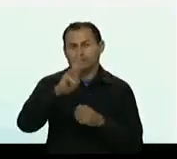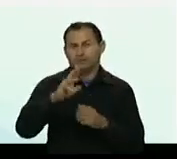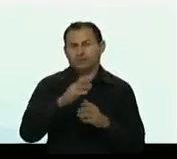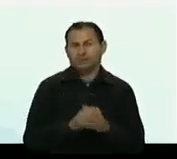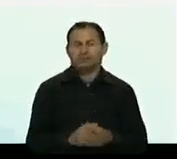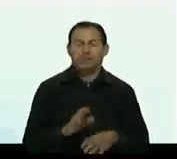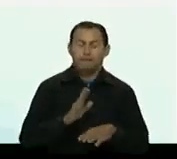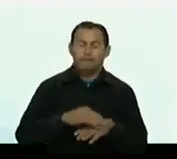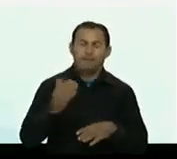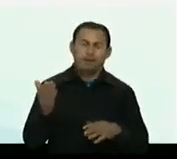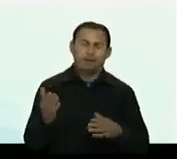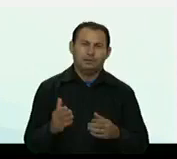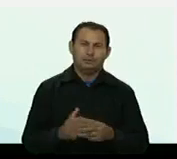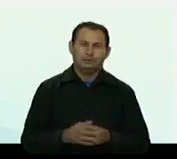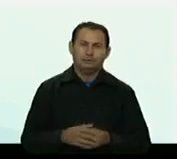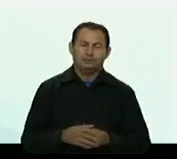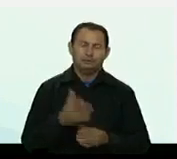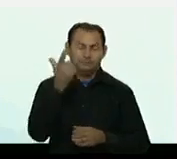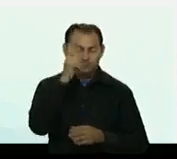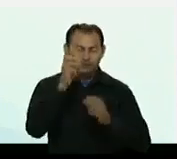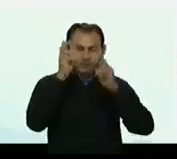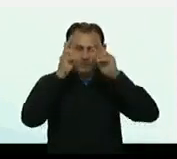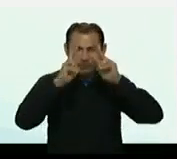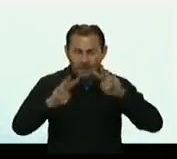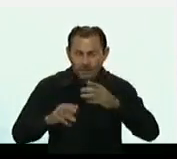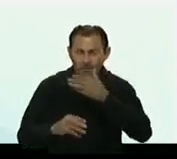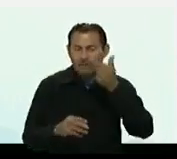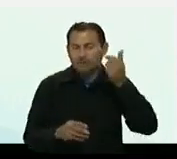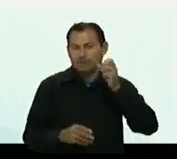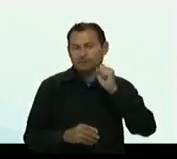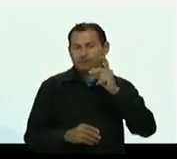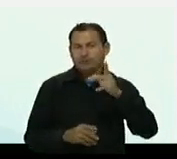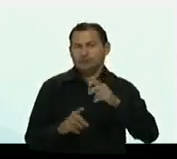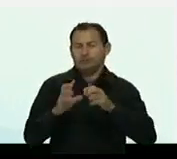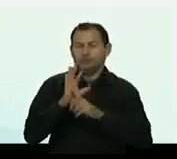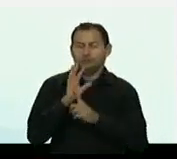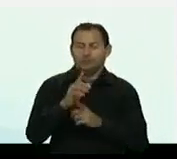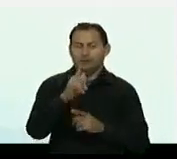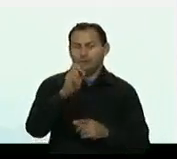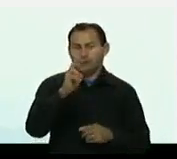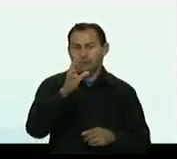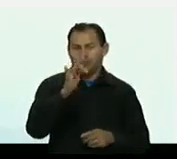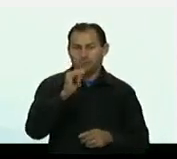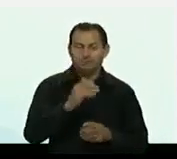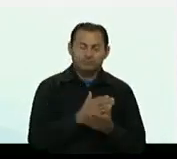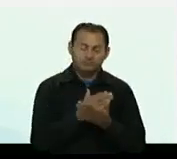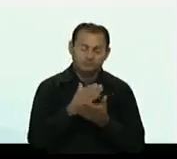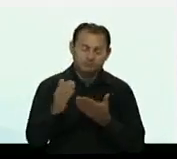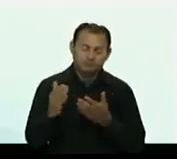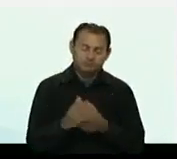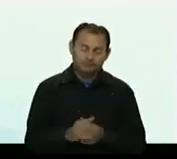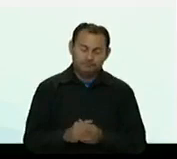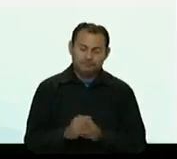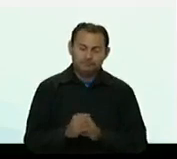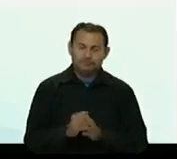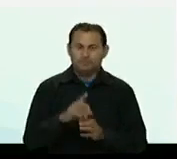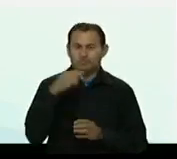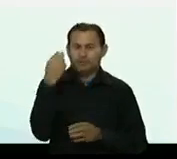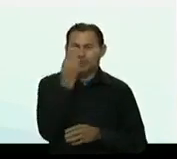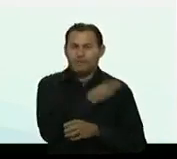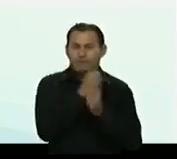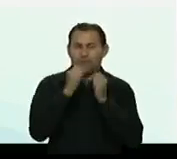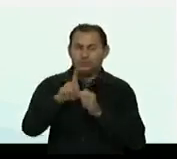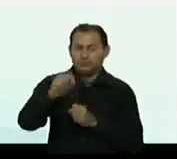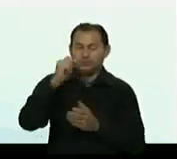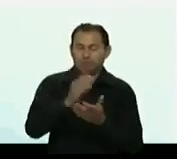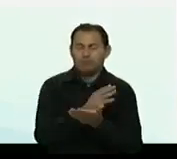porque a gente consegue visualizar melhor a situação utilizando a representação gráfica. Inicialmente, nós podemos aqui